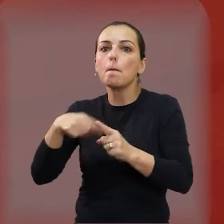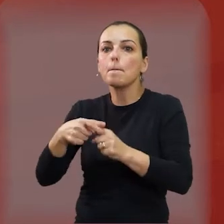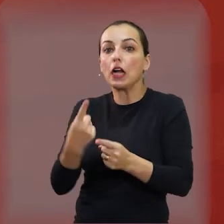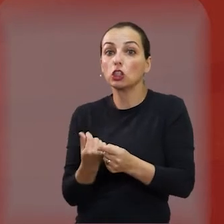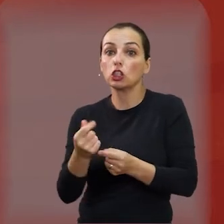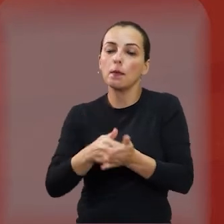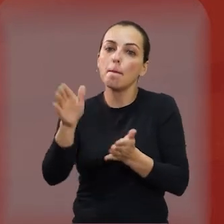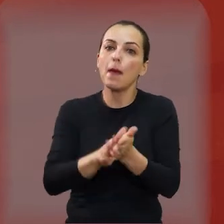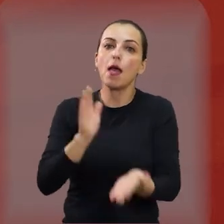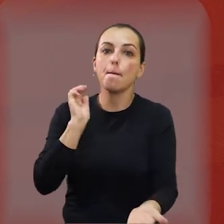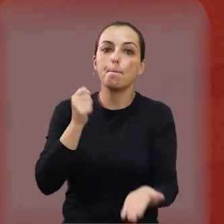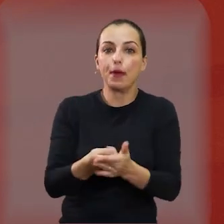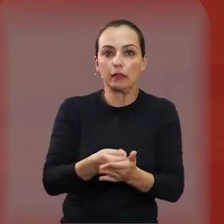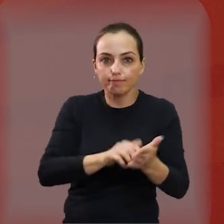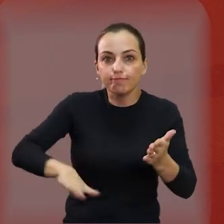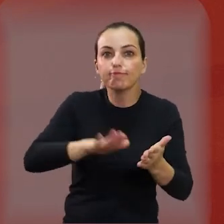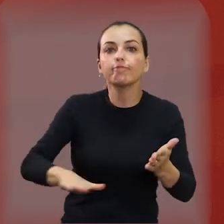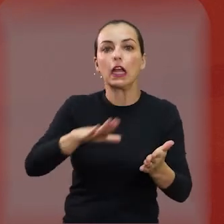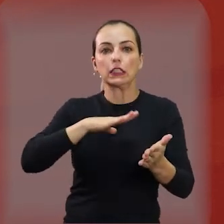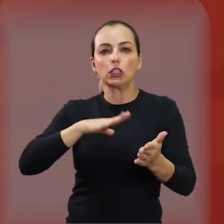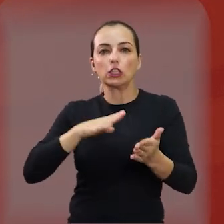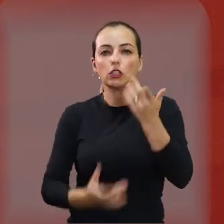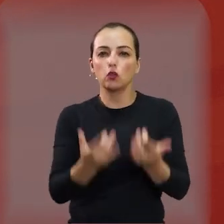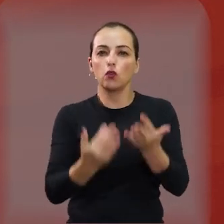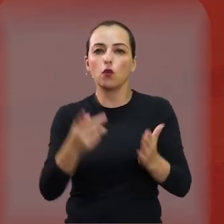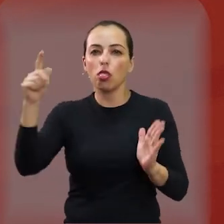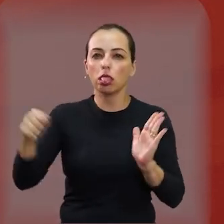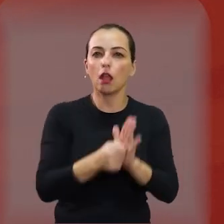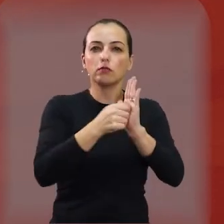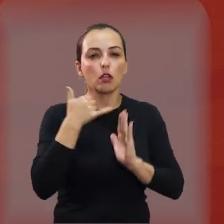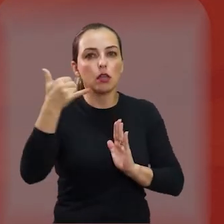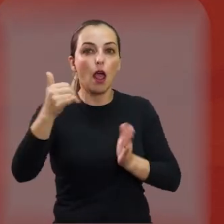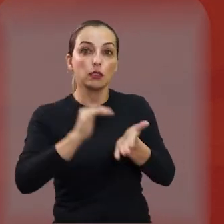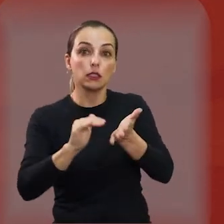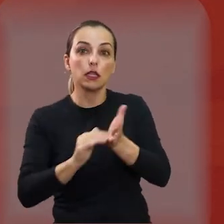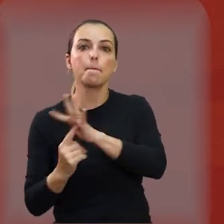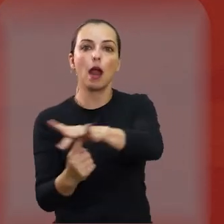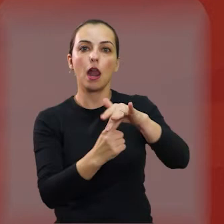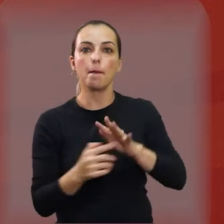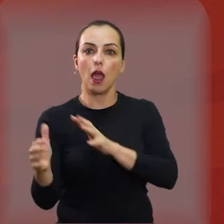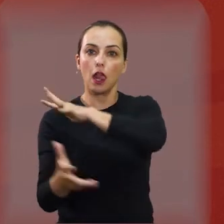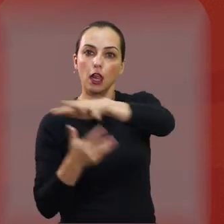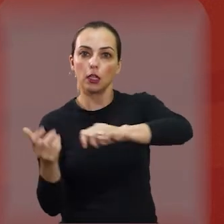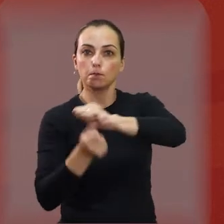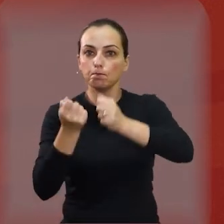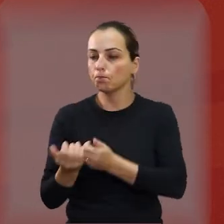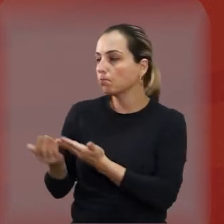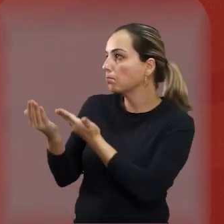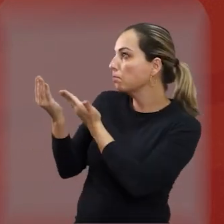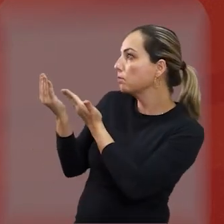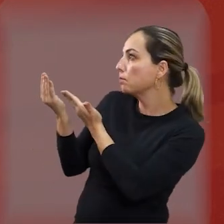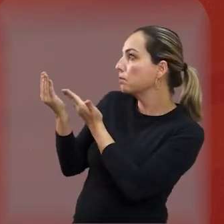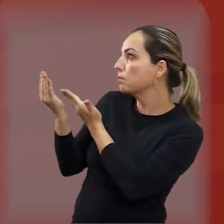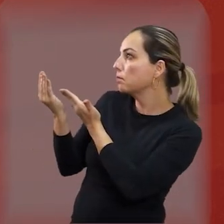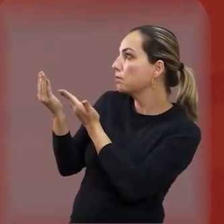de queimadas urbanas, ligue para a Secretaria de Meio Ambiente e Sustentabilidade pelo telefone